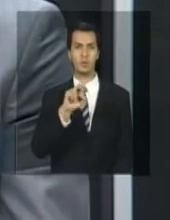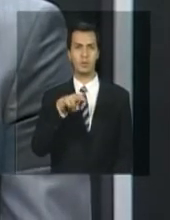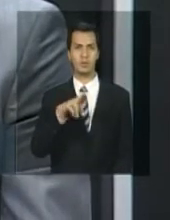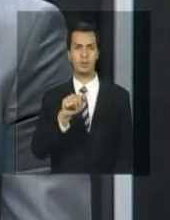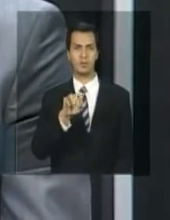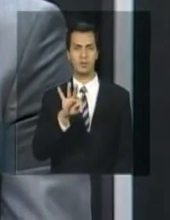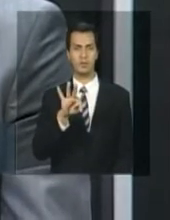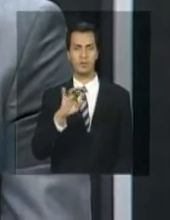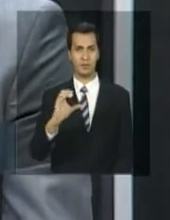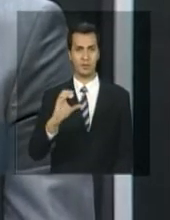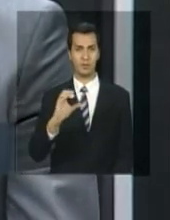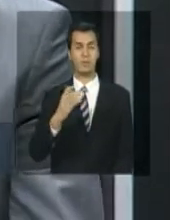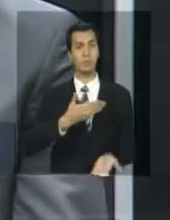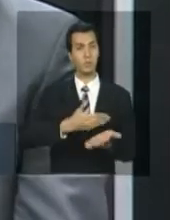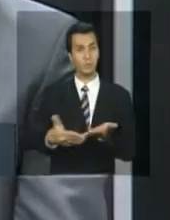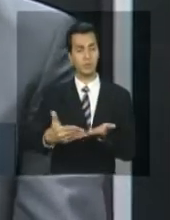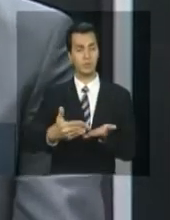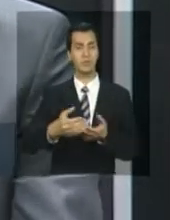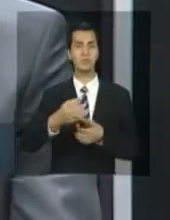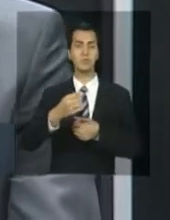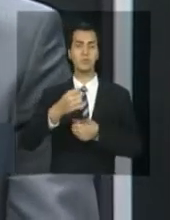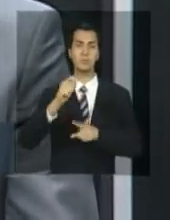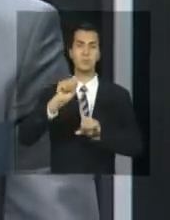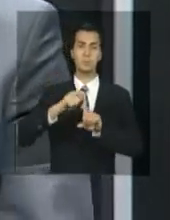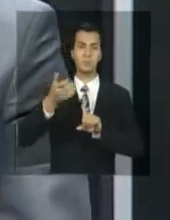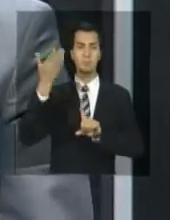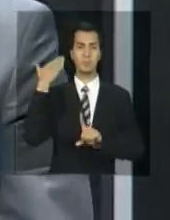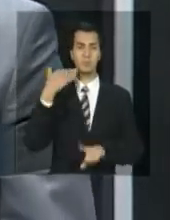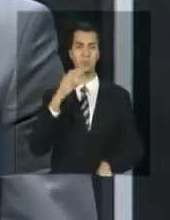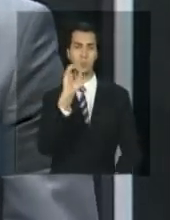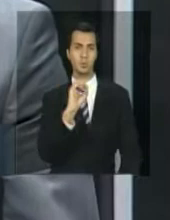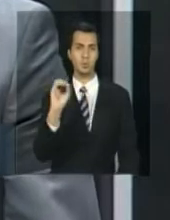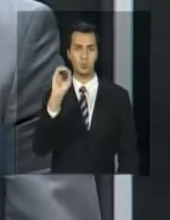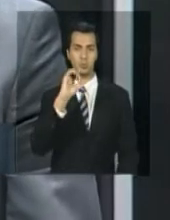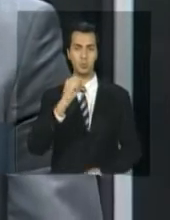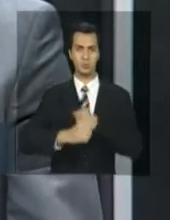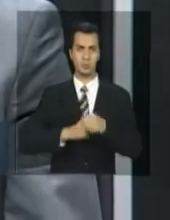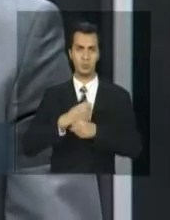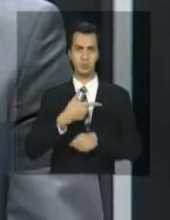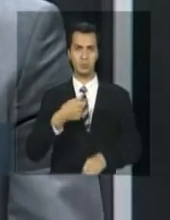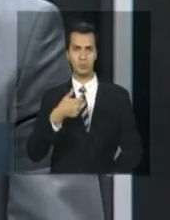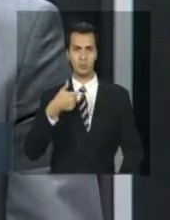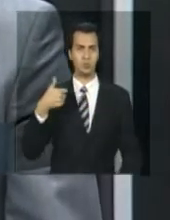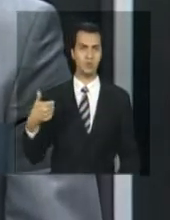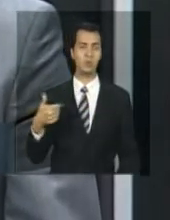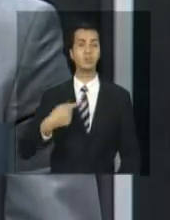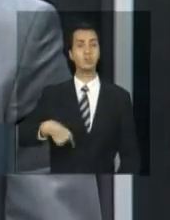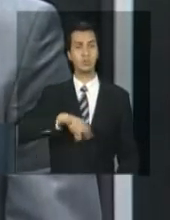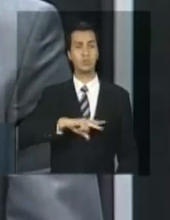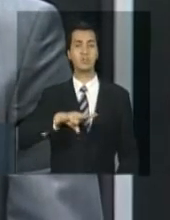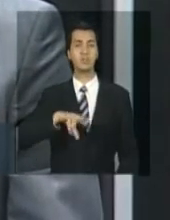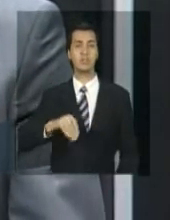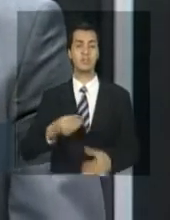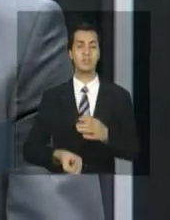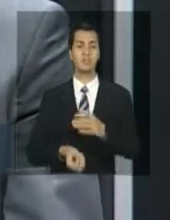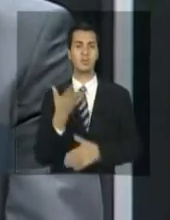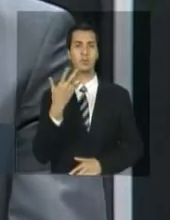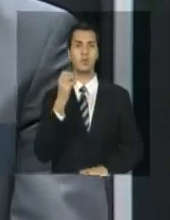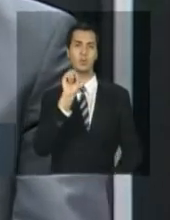de 2011. Com ele, vamos oferecer até 2014 8 milhões de vagas de